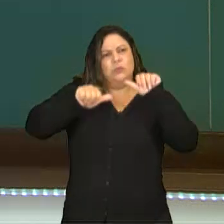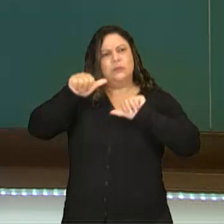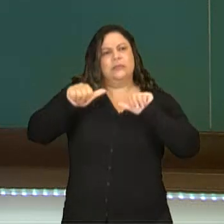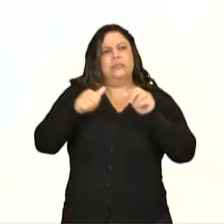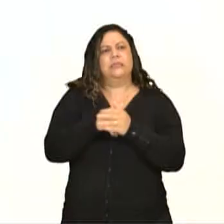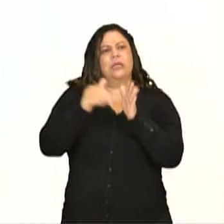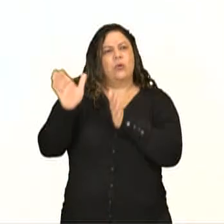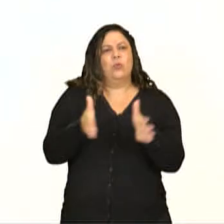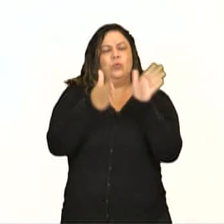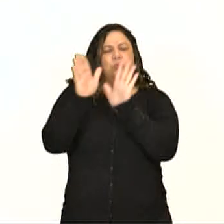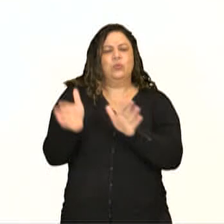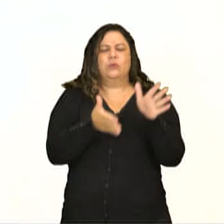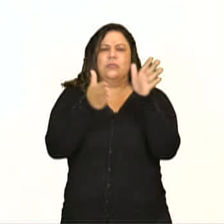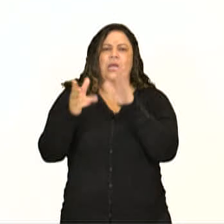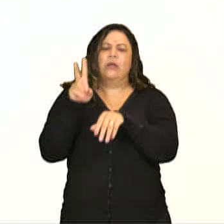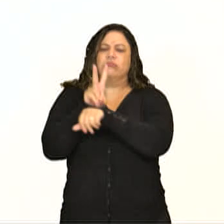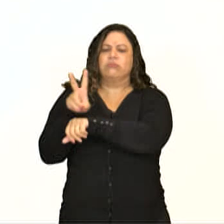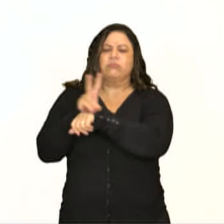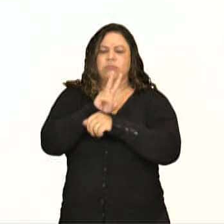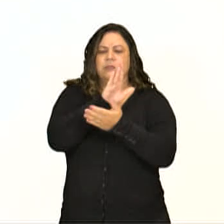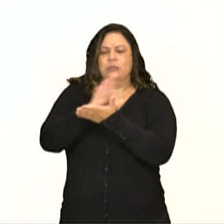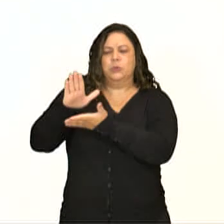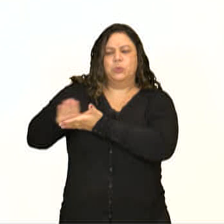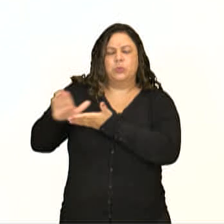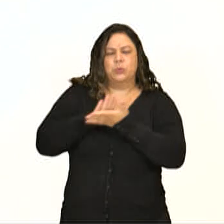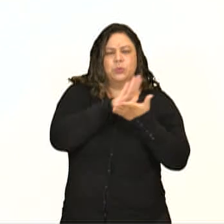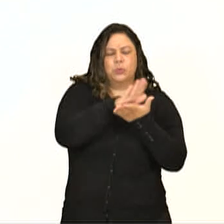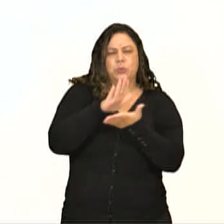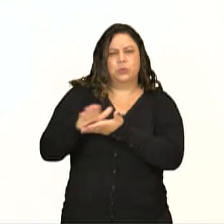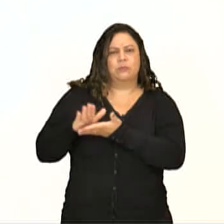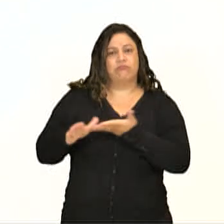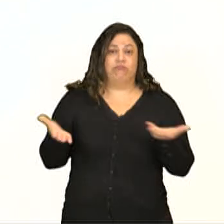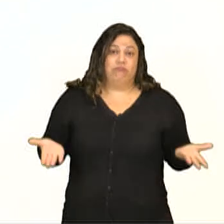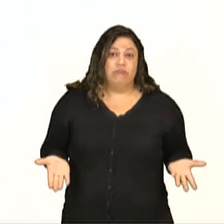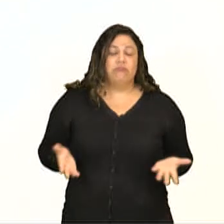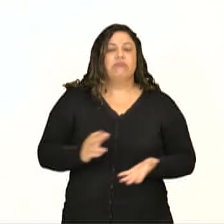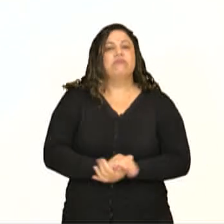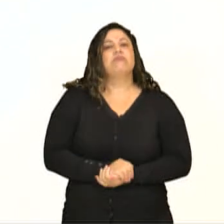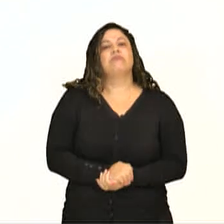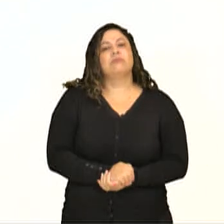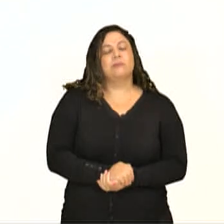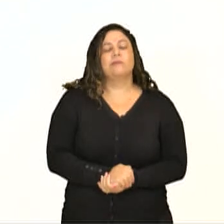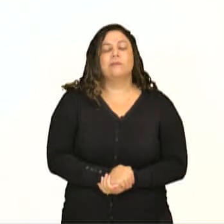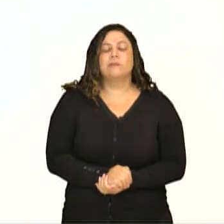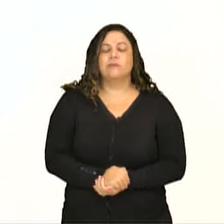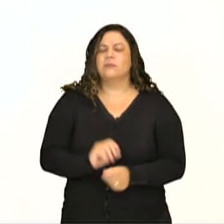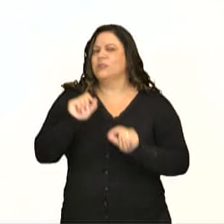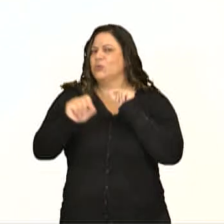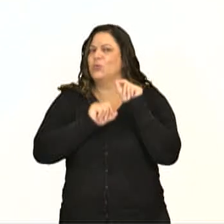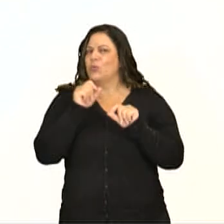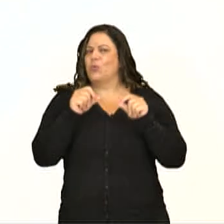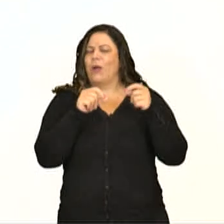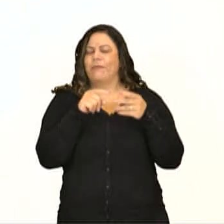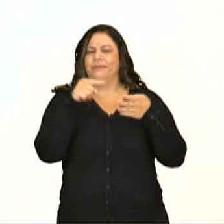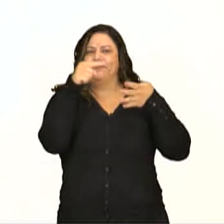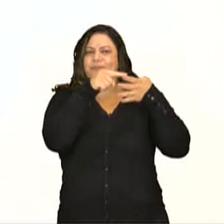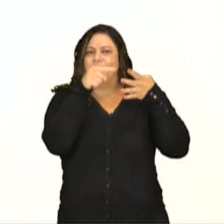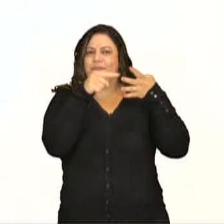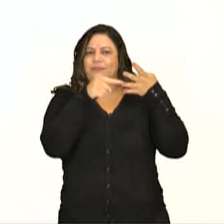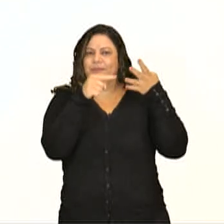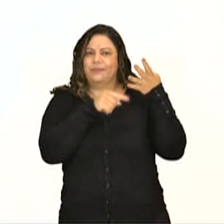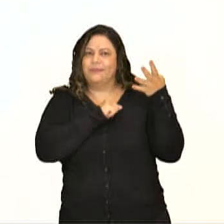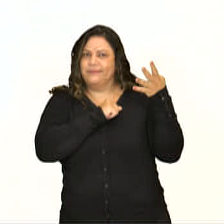de conservação e descascamento. O que a gente acabou de conversar? Qual você marcou? A, B, C ou D?